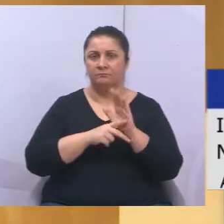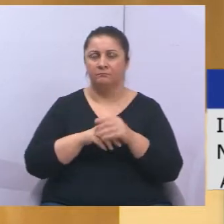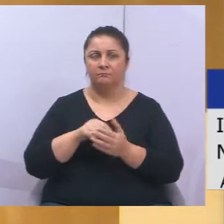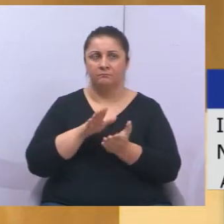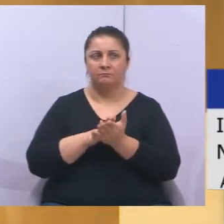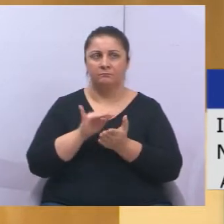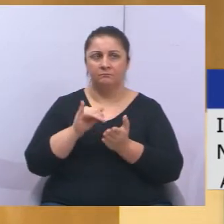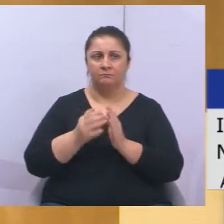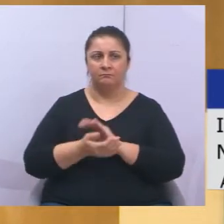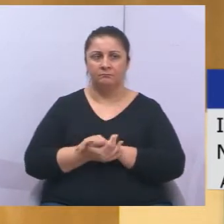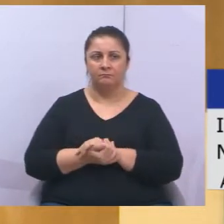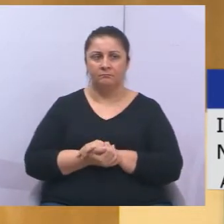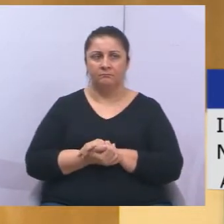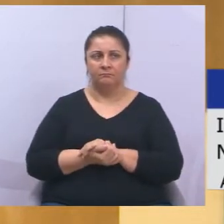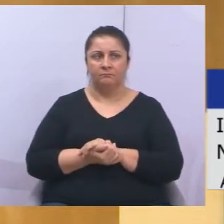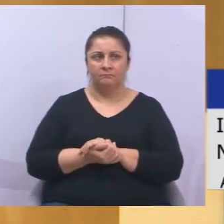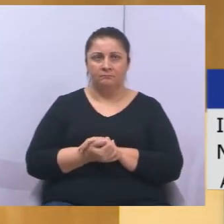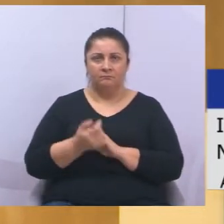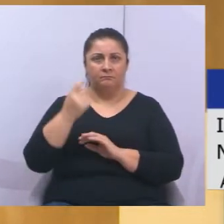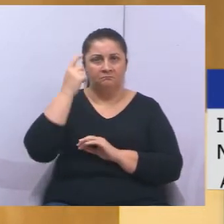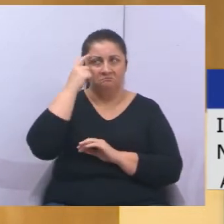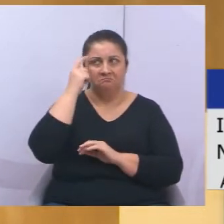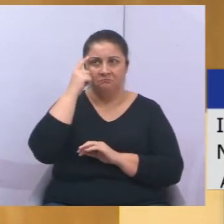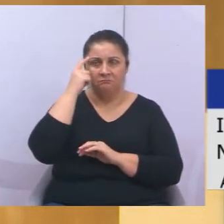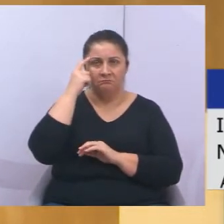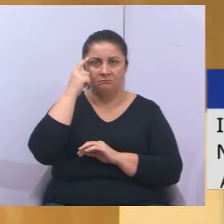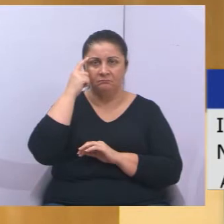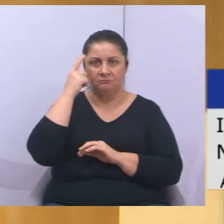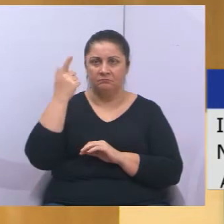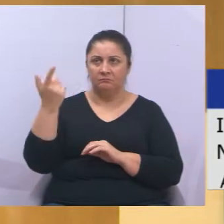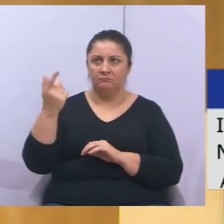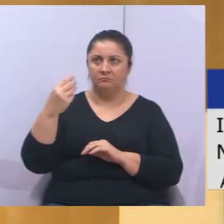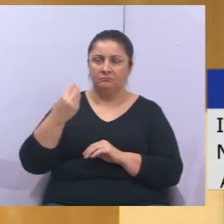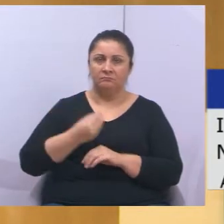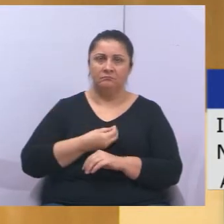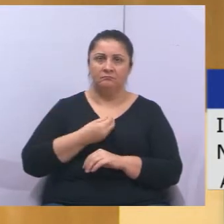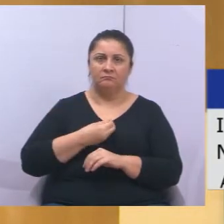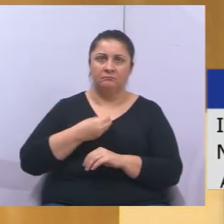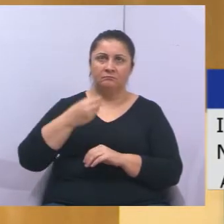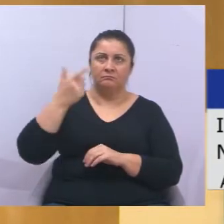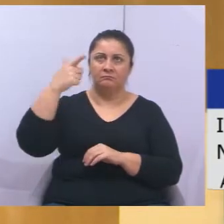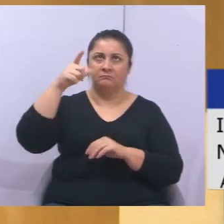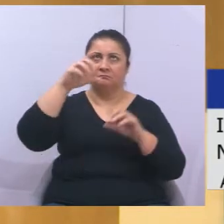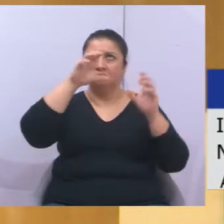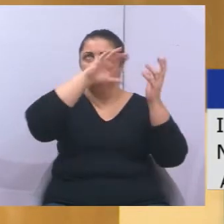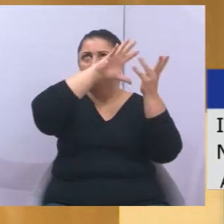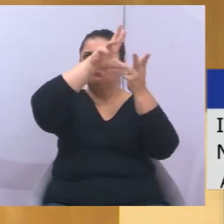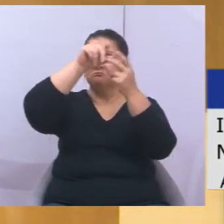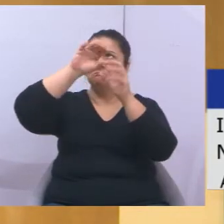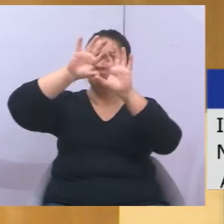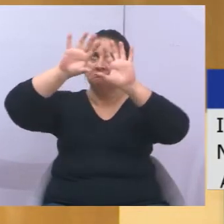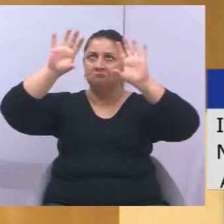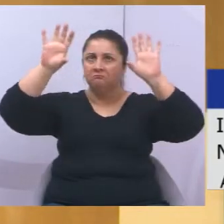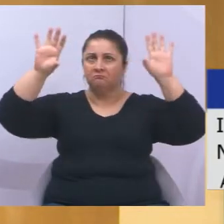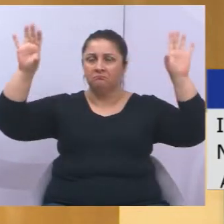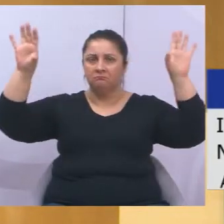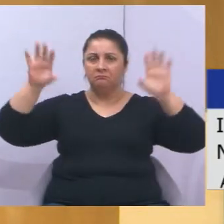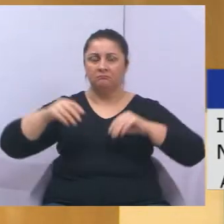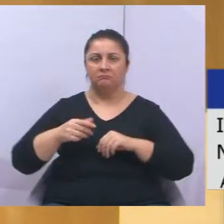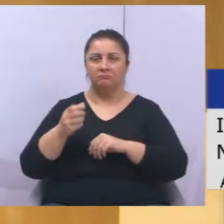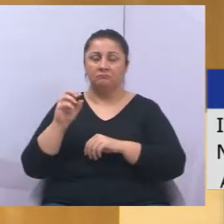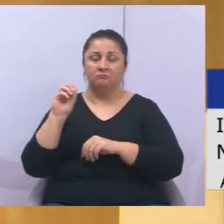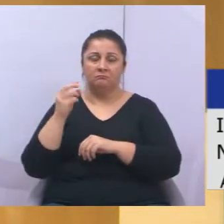acho que esse munícipe não está em Jacareí. Ele deve estar em Marte, em Júpiter, em Saturno, sei lá. Já viajou para outro